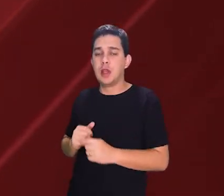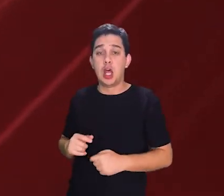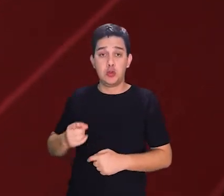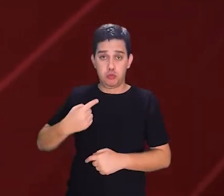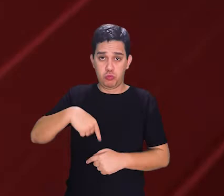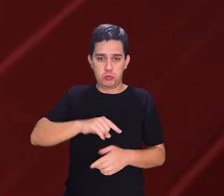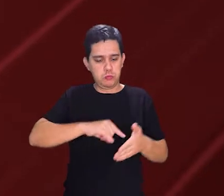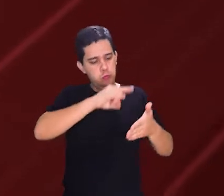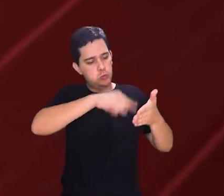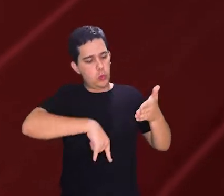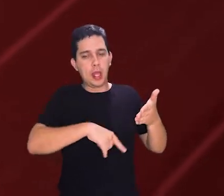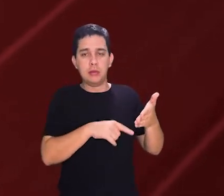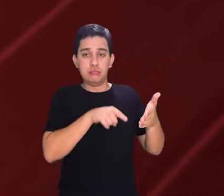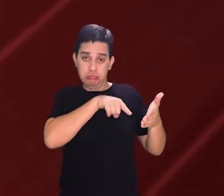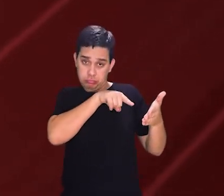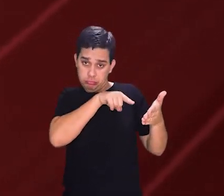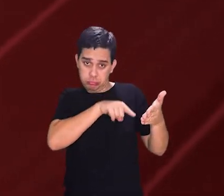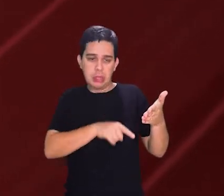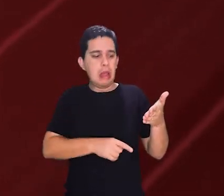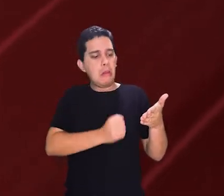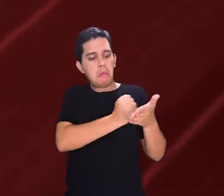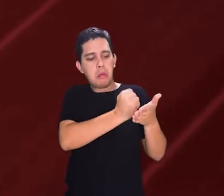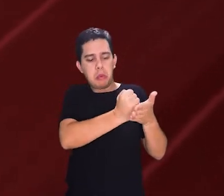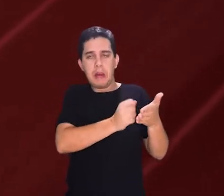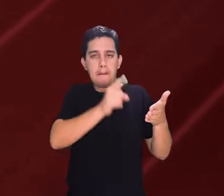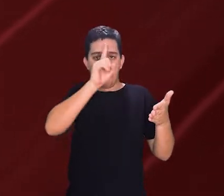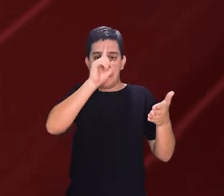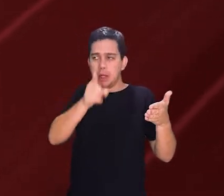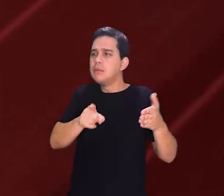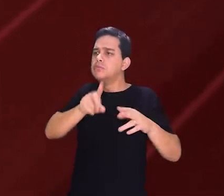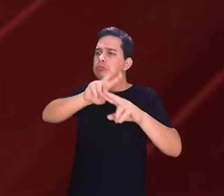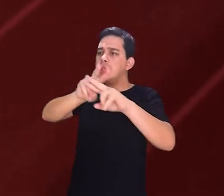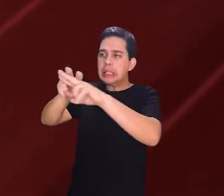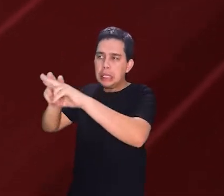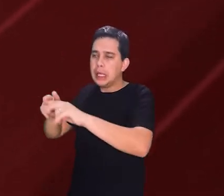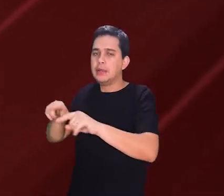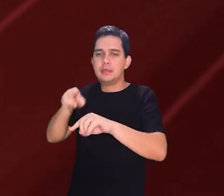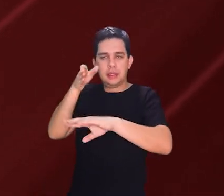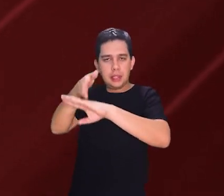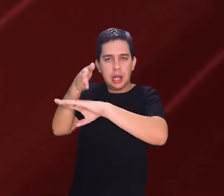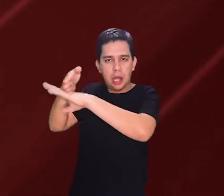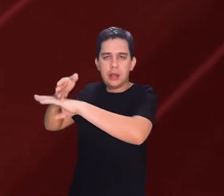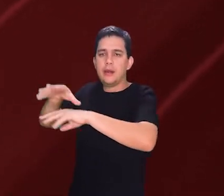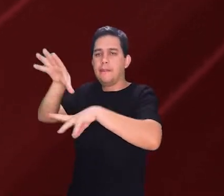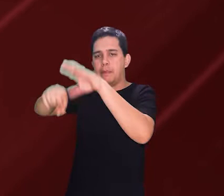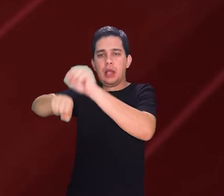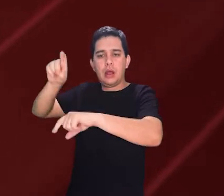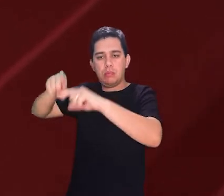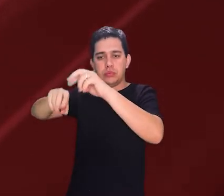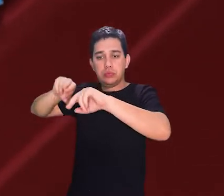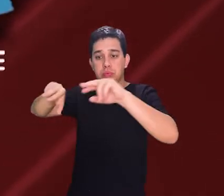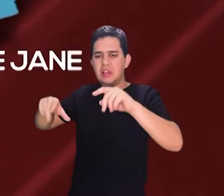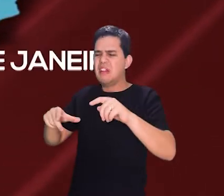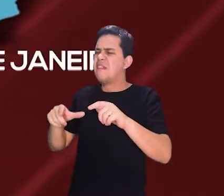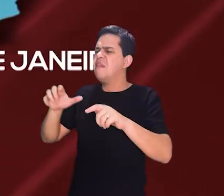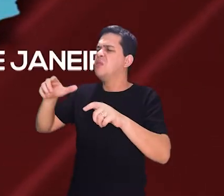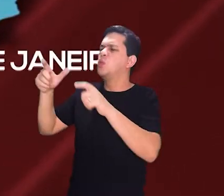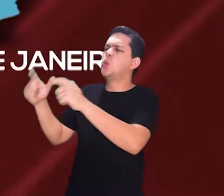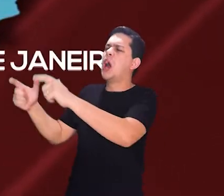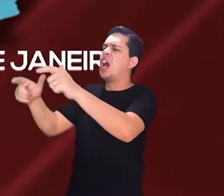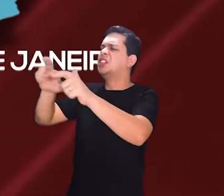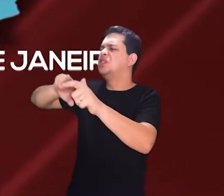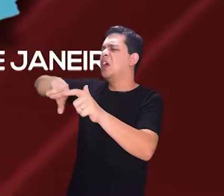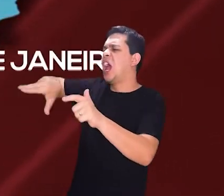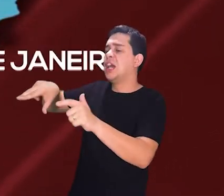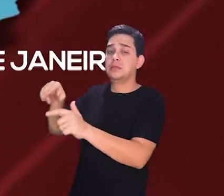cumpriu 21 mandados de busca e apreensão, né, em vários endereços do Rio de Janeiro e